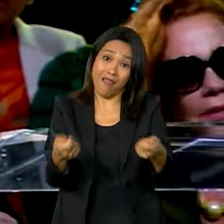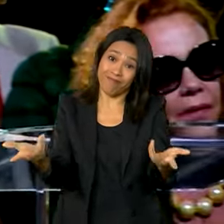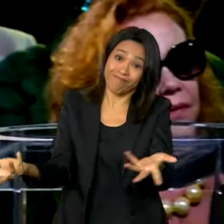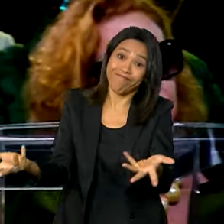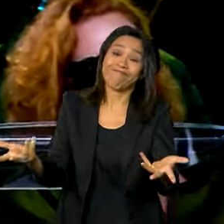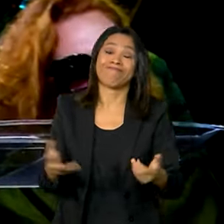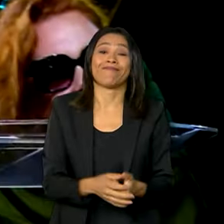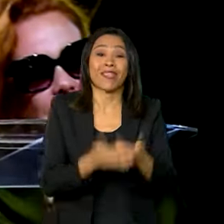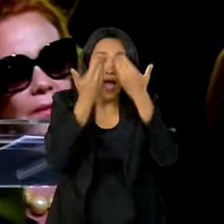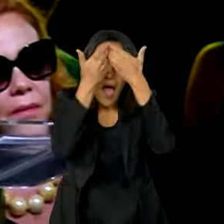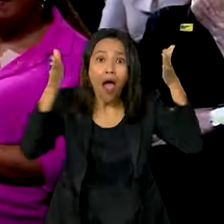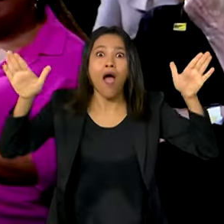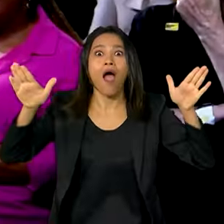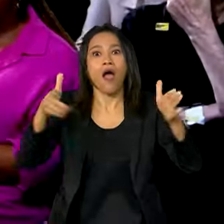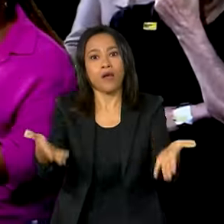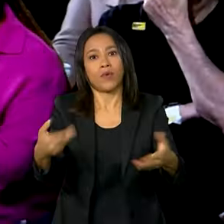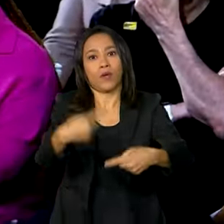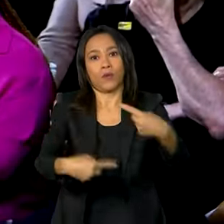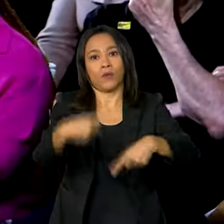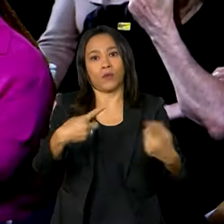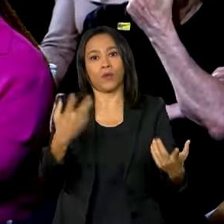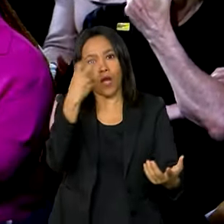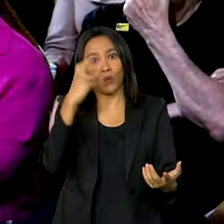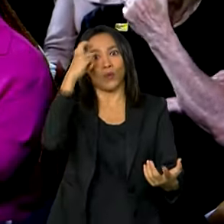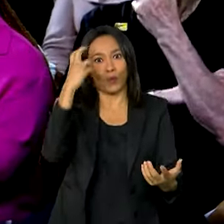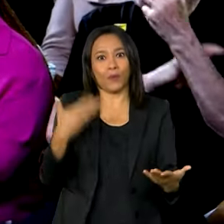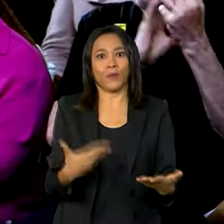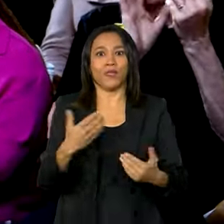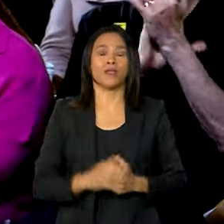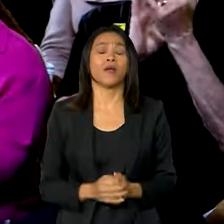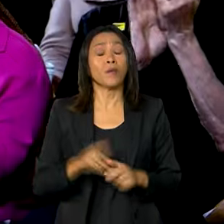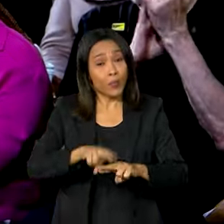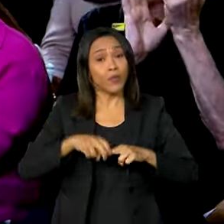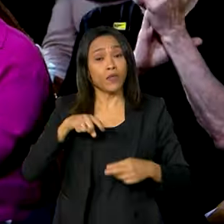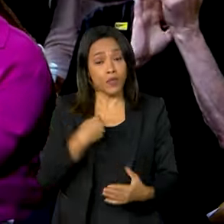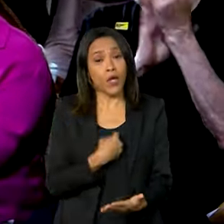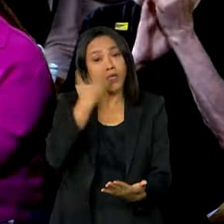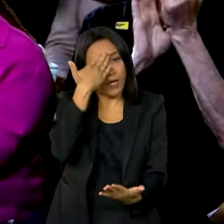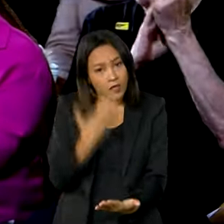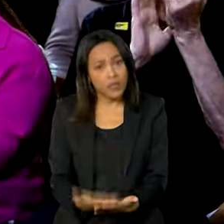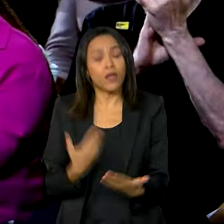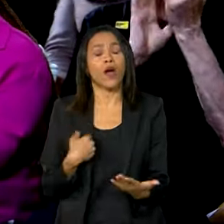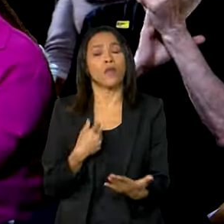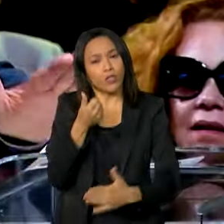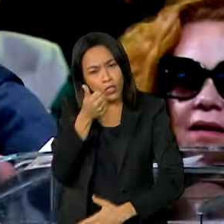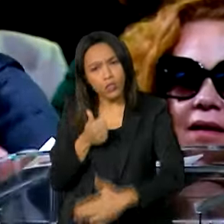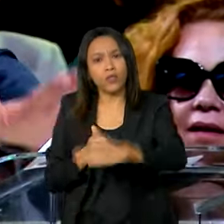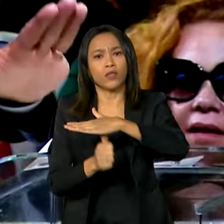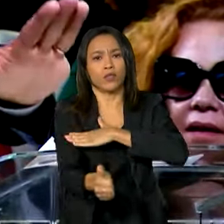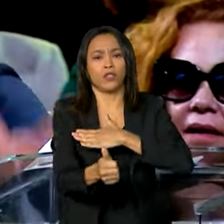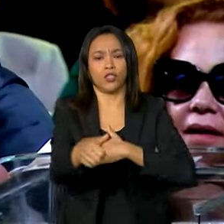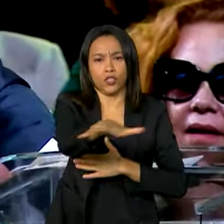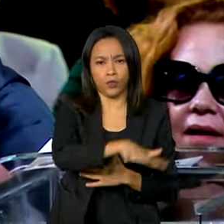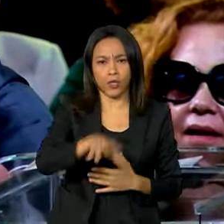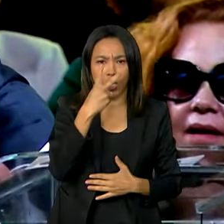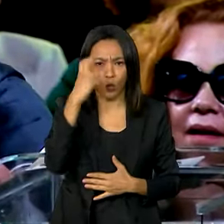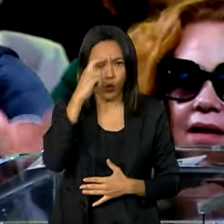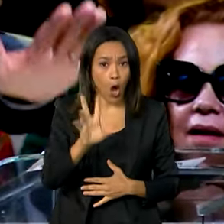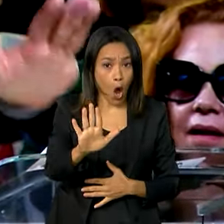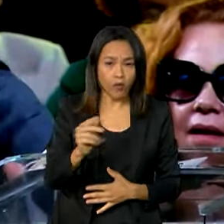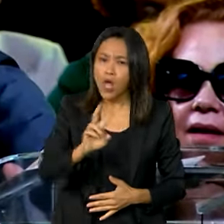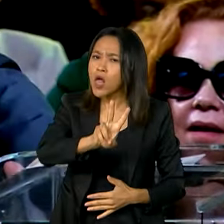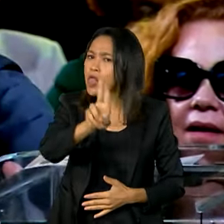das pessoas. É por isso que nós acreditamos muito na cultura e investimos na cultura. Não faltará,